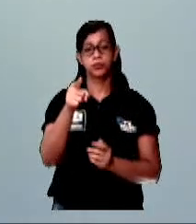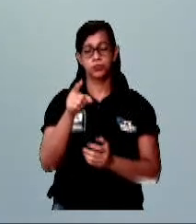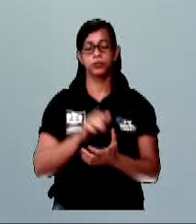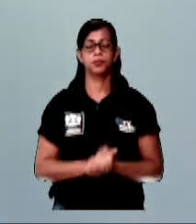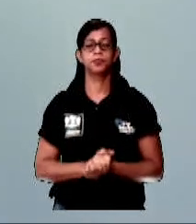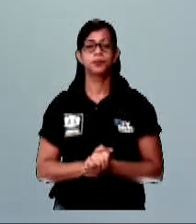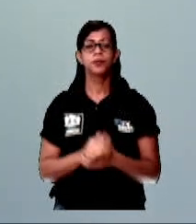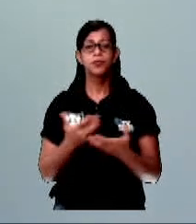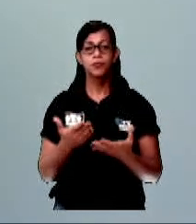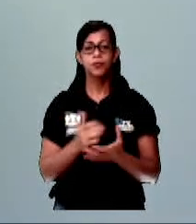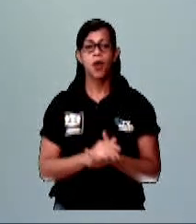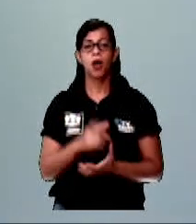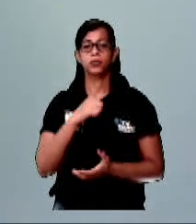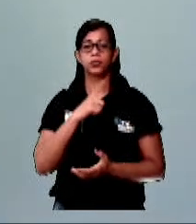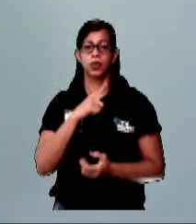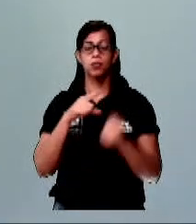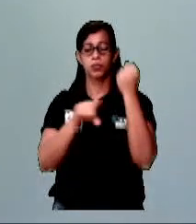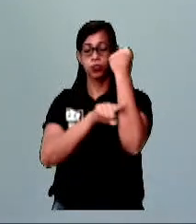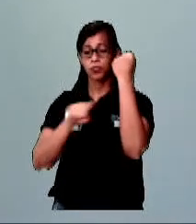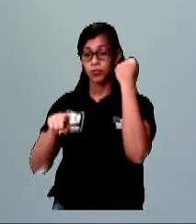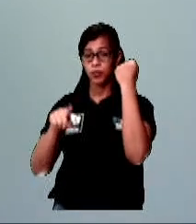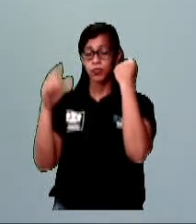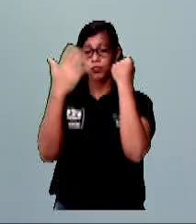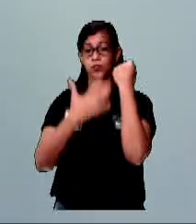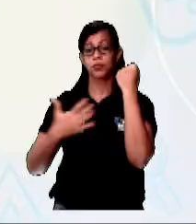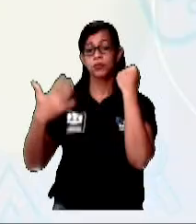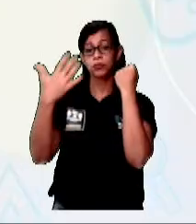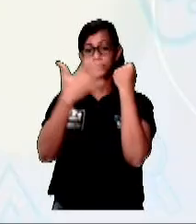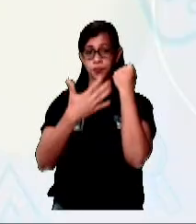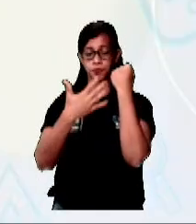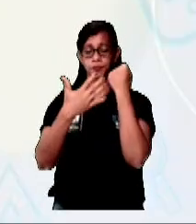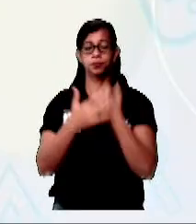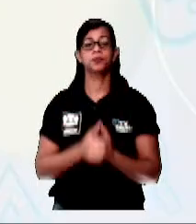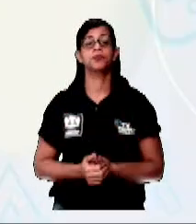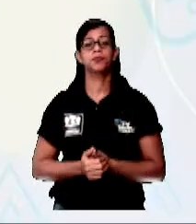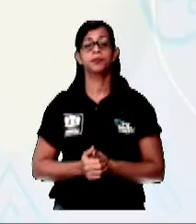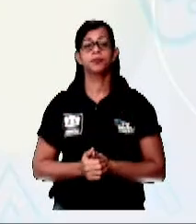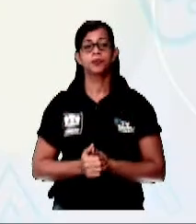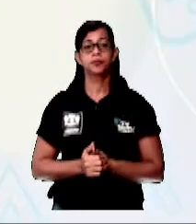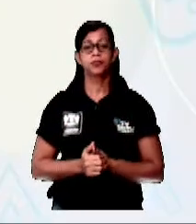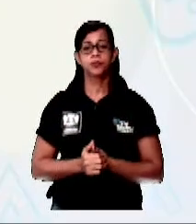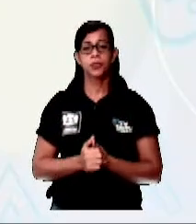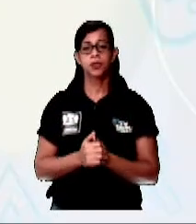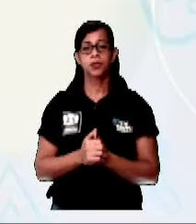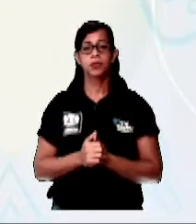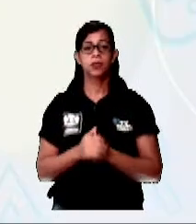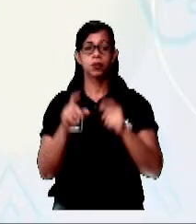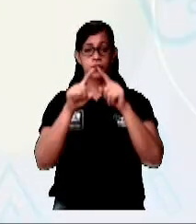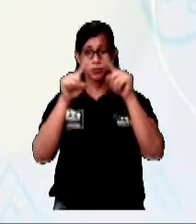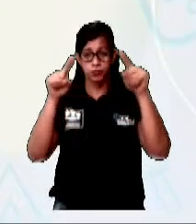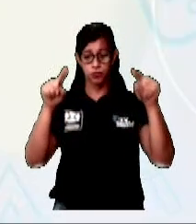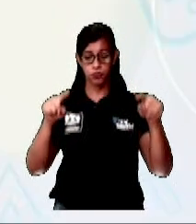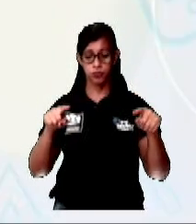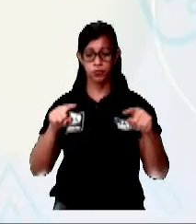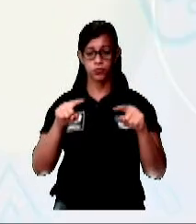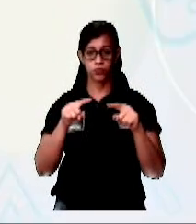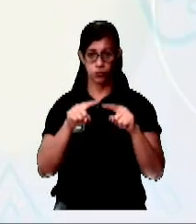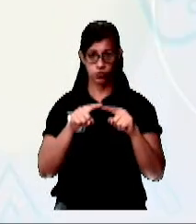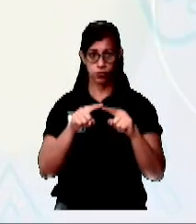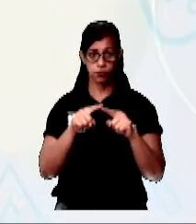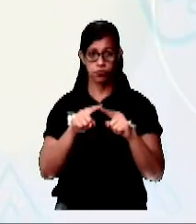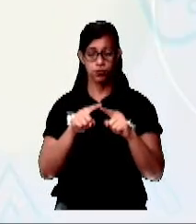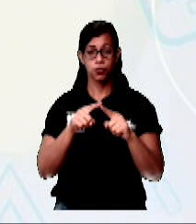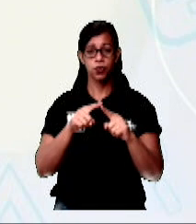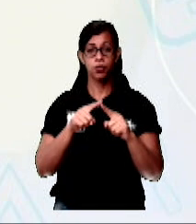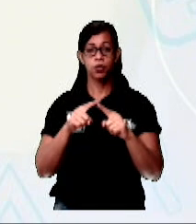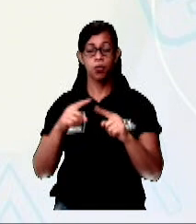gente vai fazer o plano cartesiano de fato, que é o plano geral cortado por duas retas